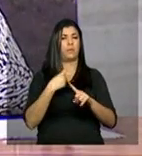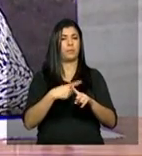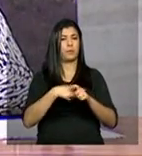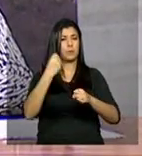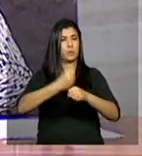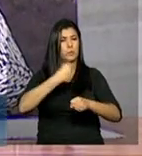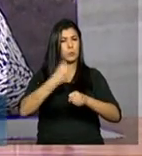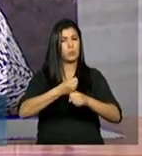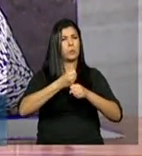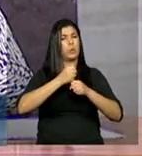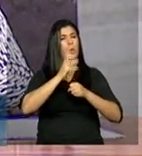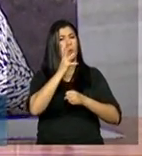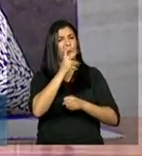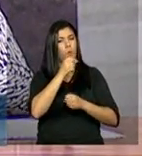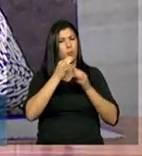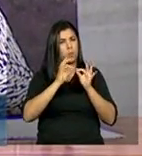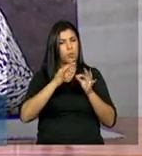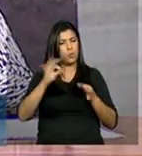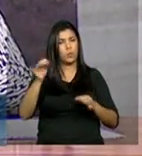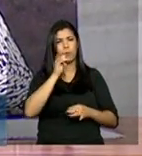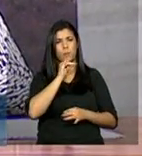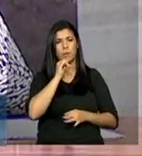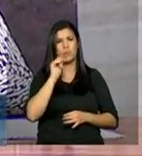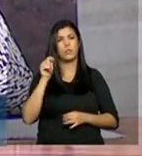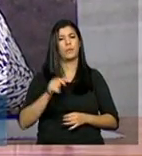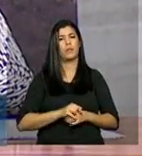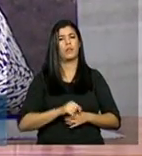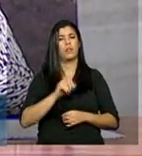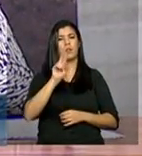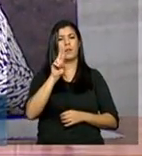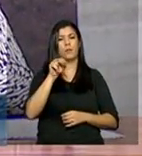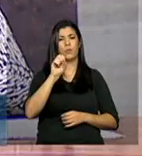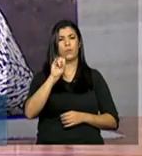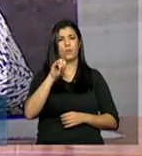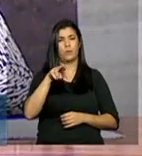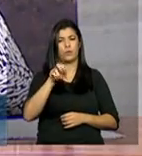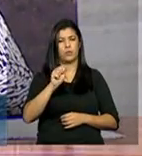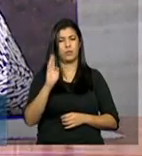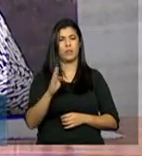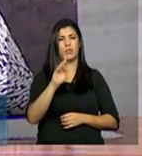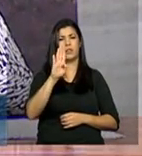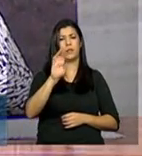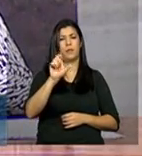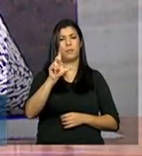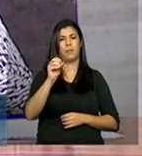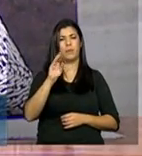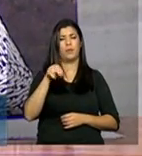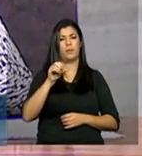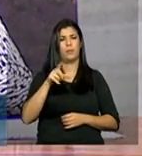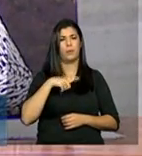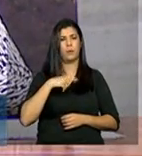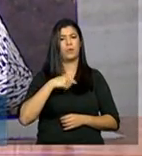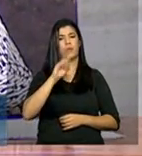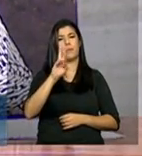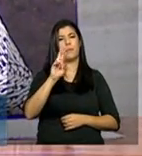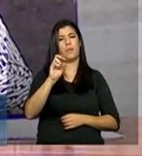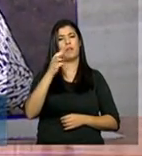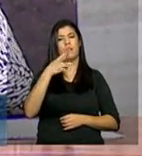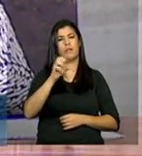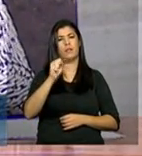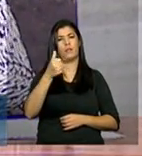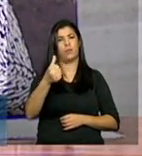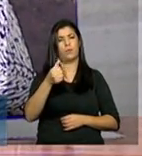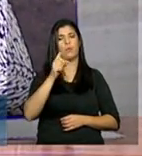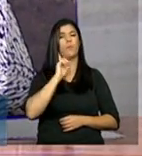o Comperge, a usina hidrelétrica de Belo Monte, a ferrovia de integração do Centro-Oeste, a BR-381 em Minas,